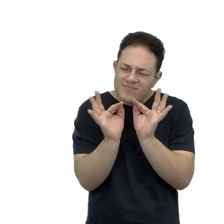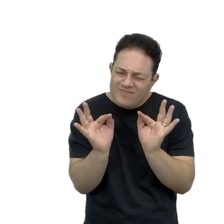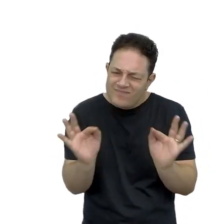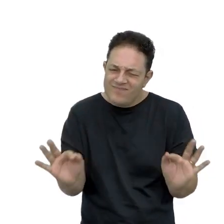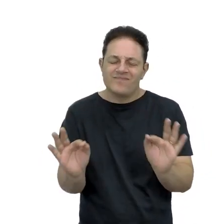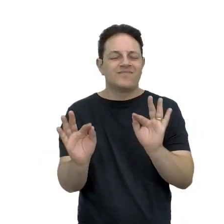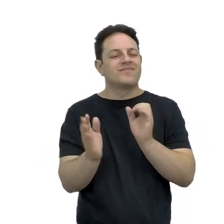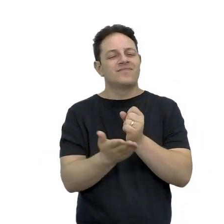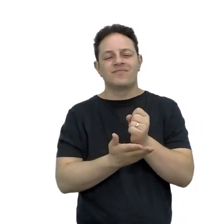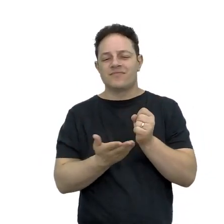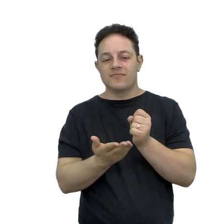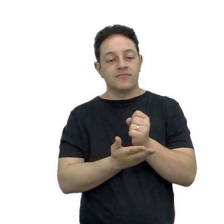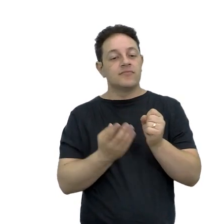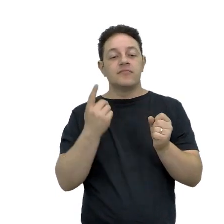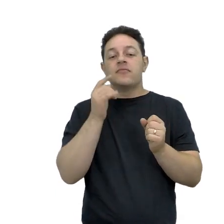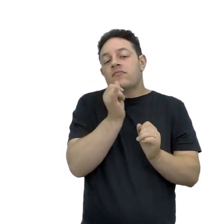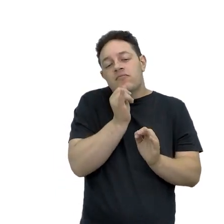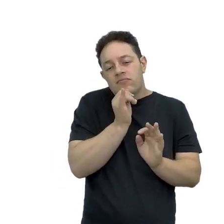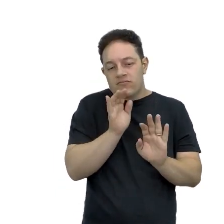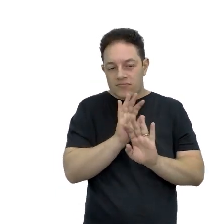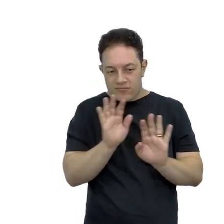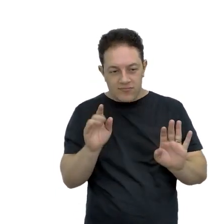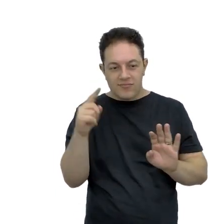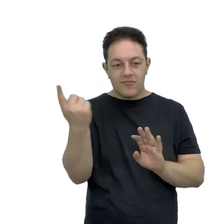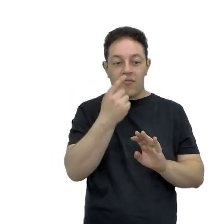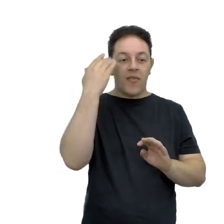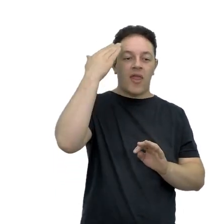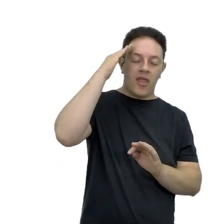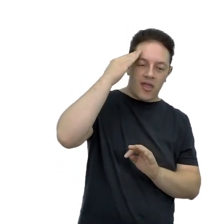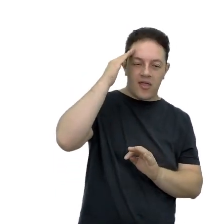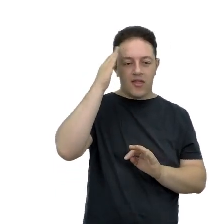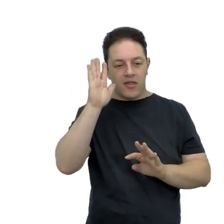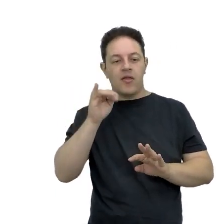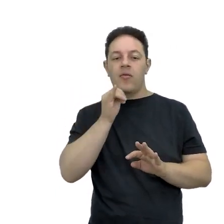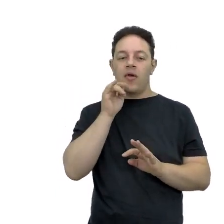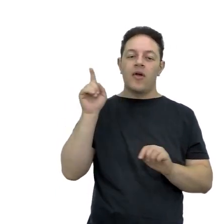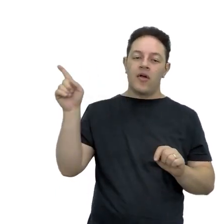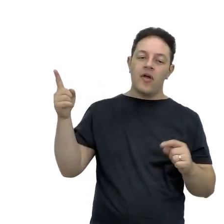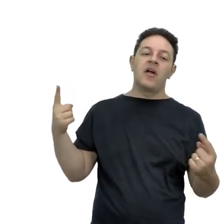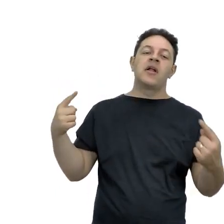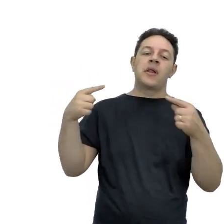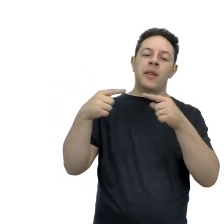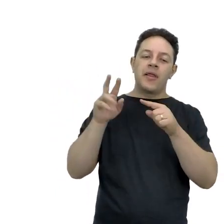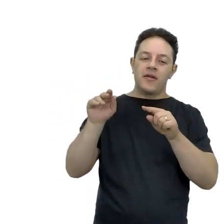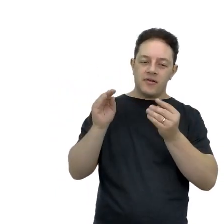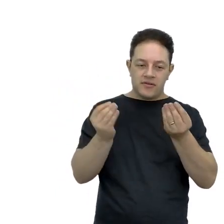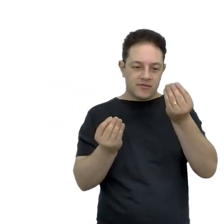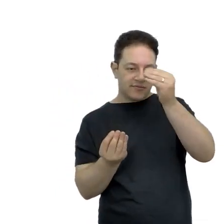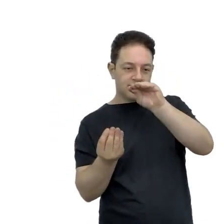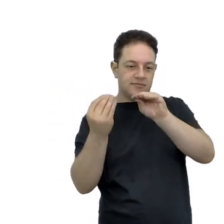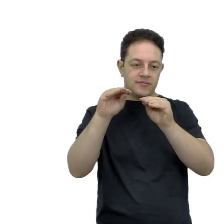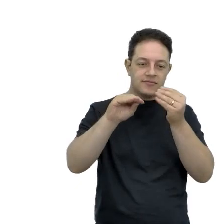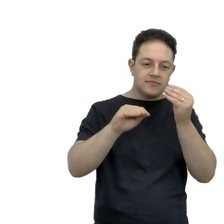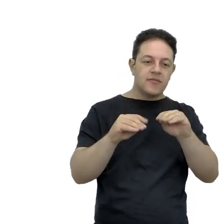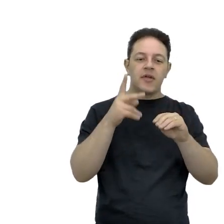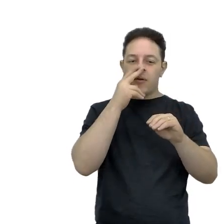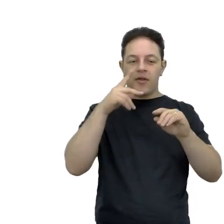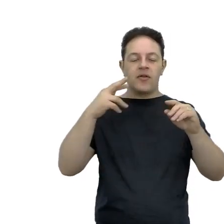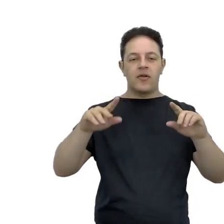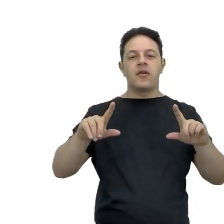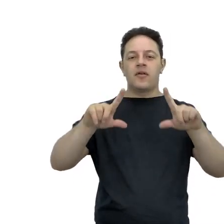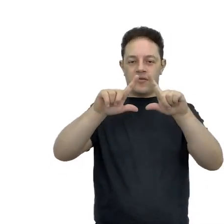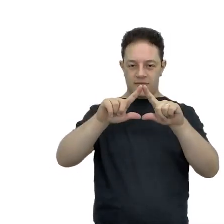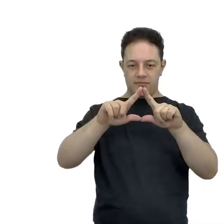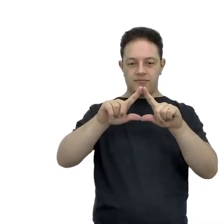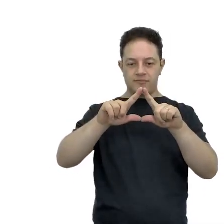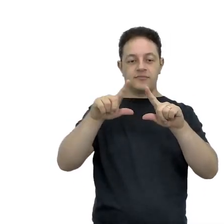fiz como um exemplo, tá? Mas nada mais é do que a montagem de uma pirâmide,